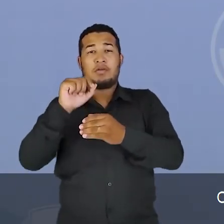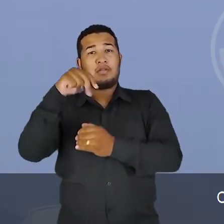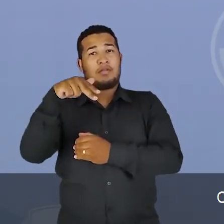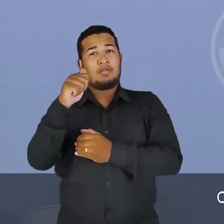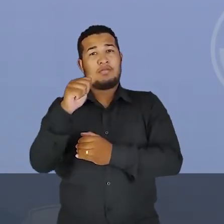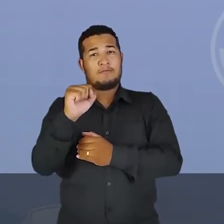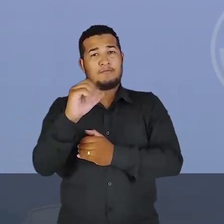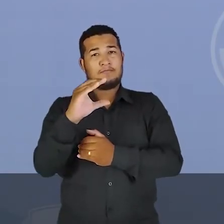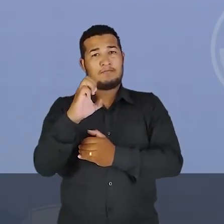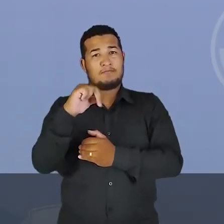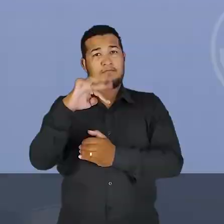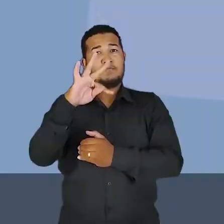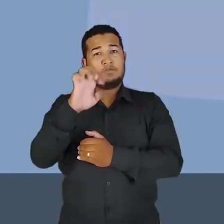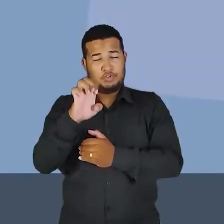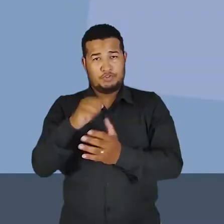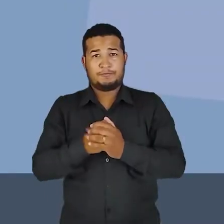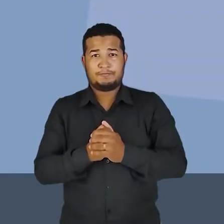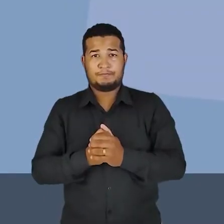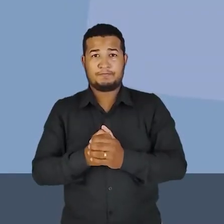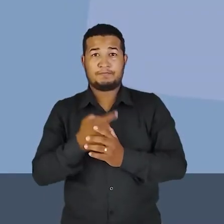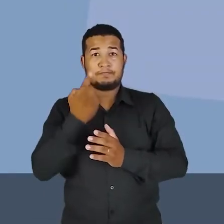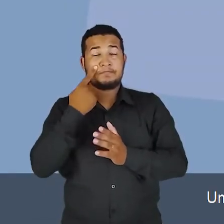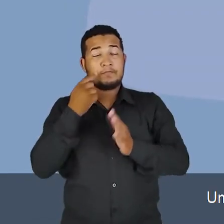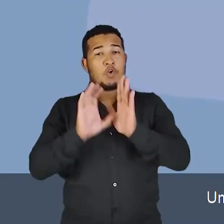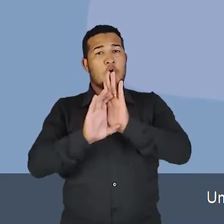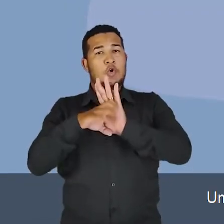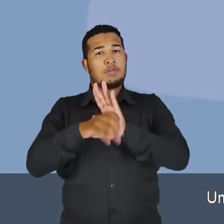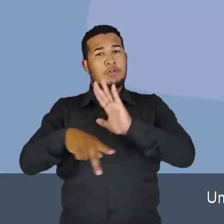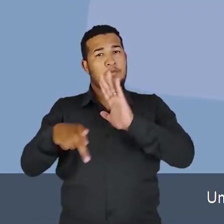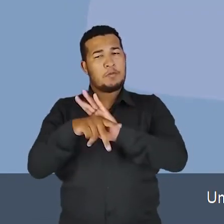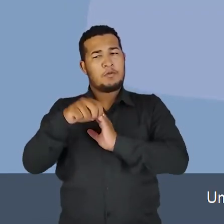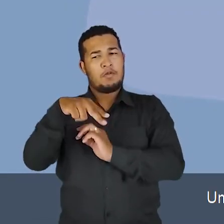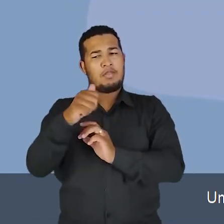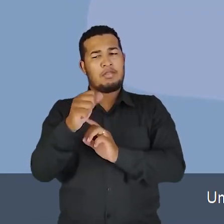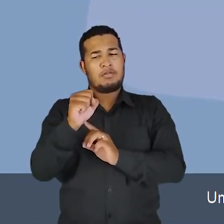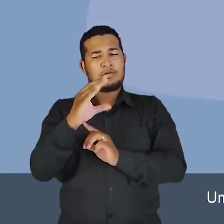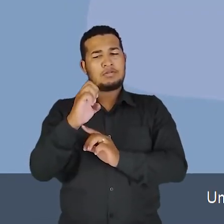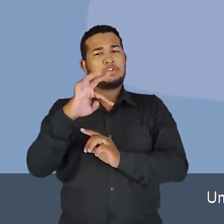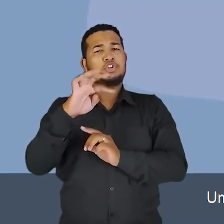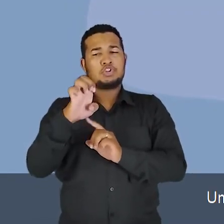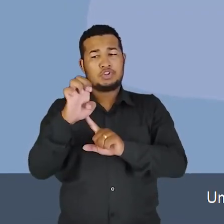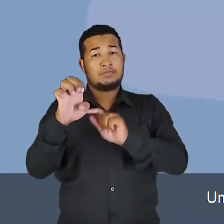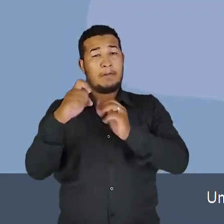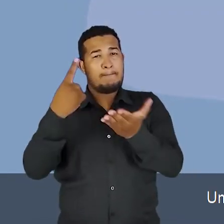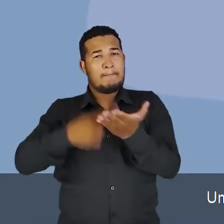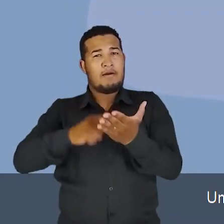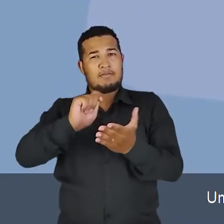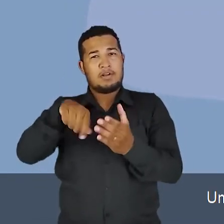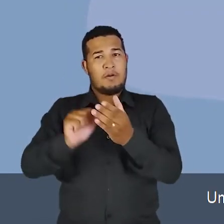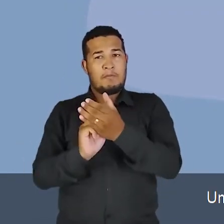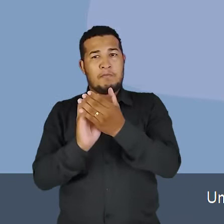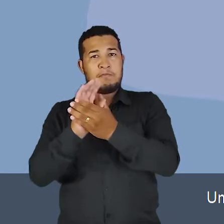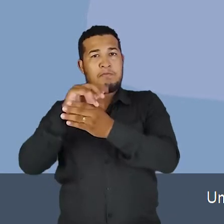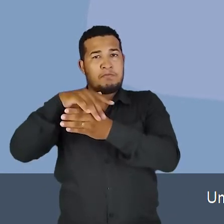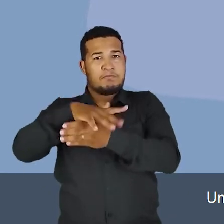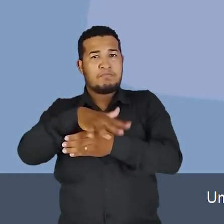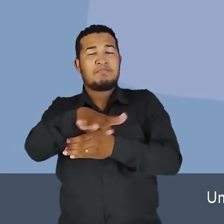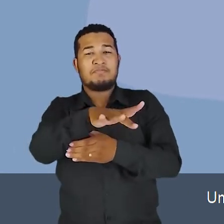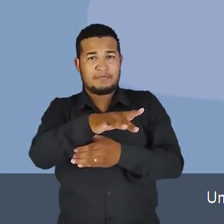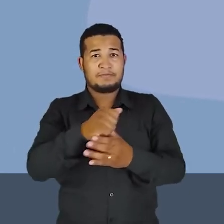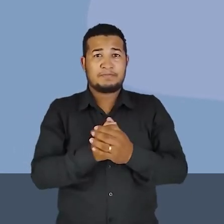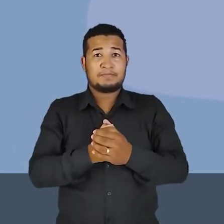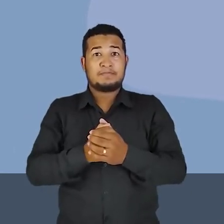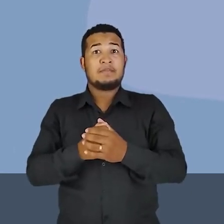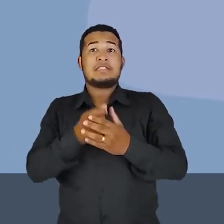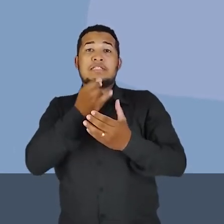essas nascentes. Observe aí o conceito de nascente. Uma nascente é também conhecida como olho d'água, mina d'água ou fio d'água.